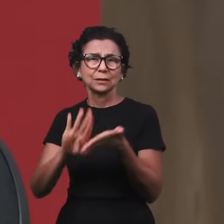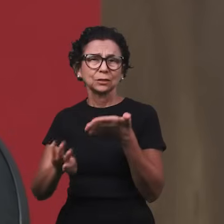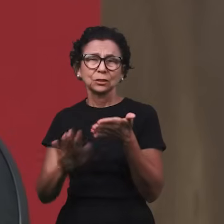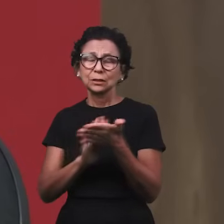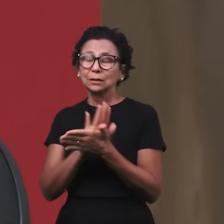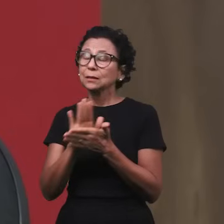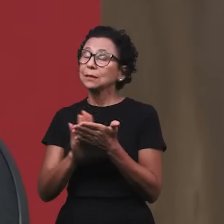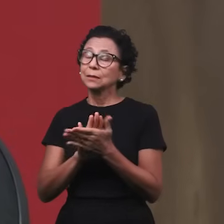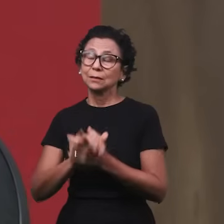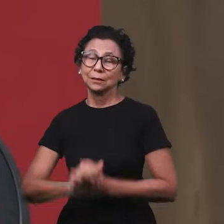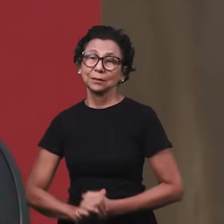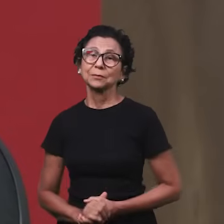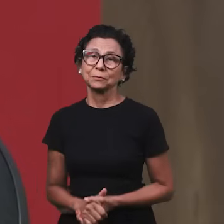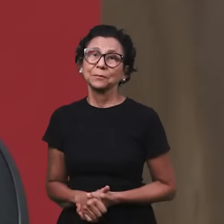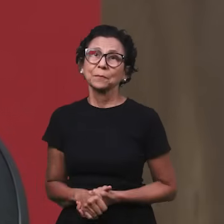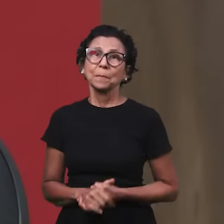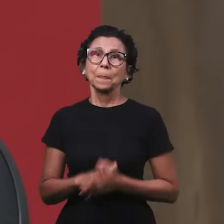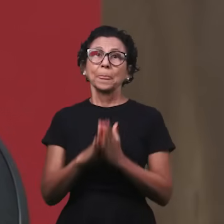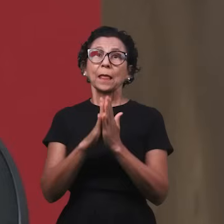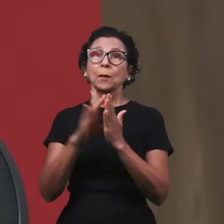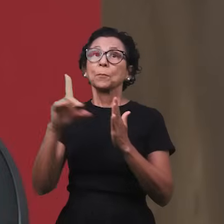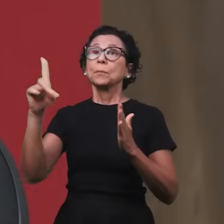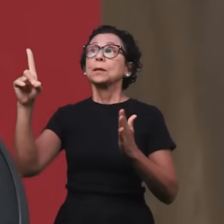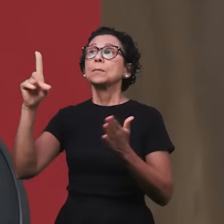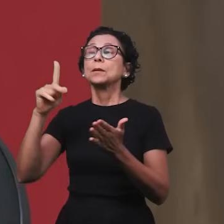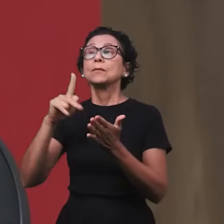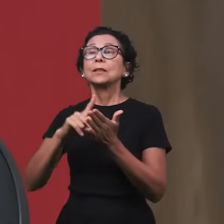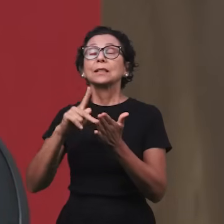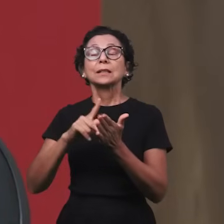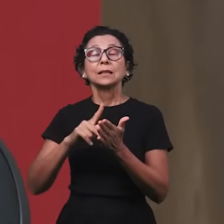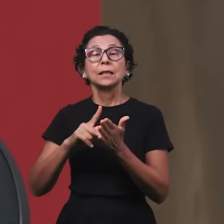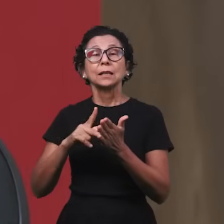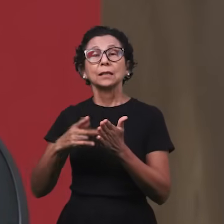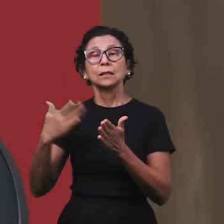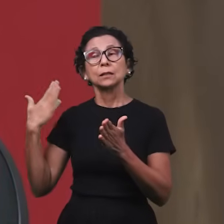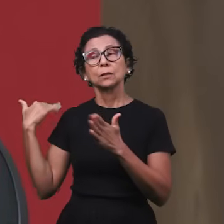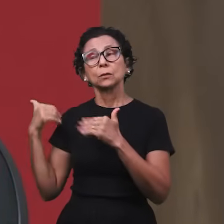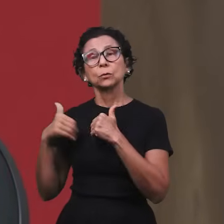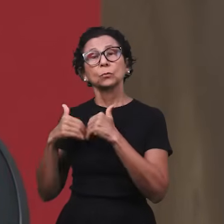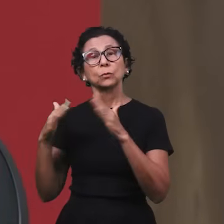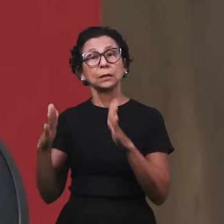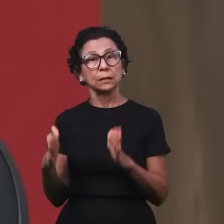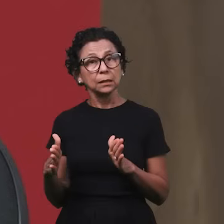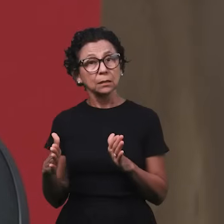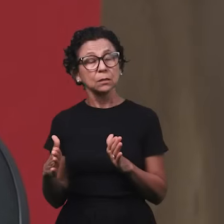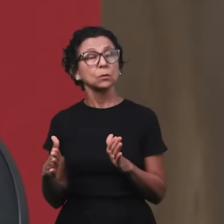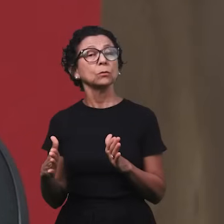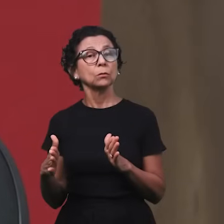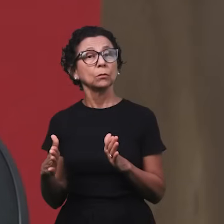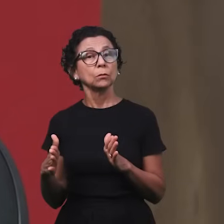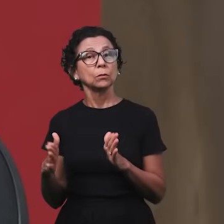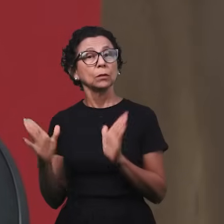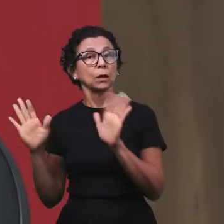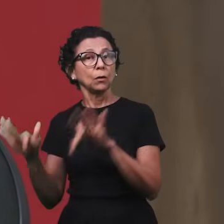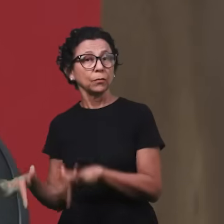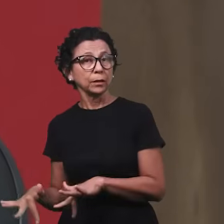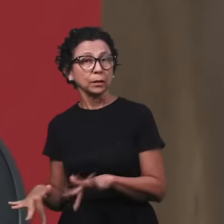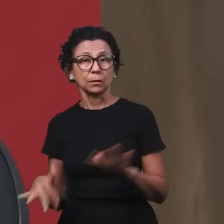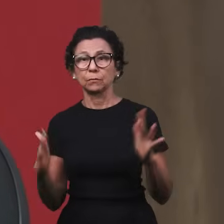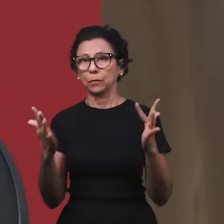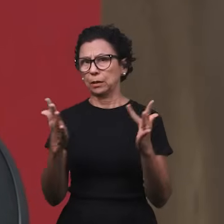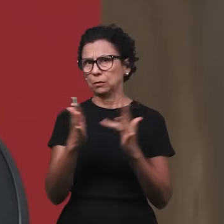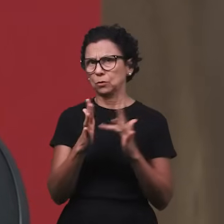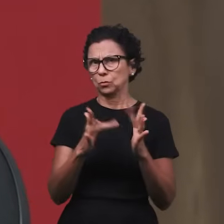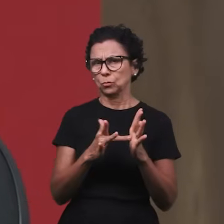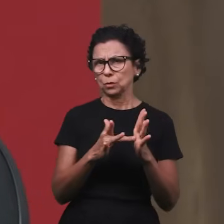do tempo. A palavra do Senhor ela é verdadeira no início até o fim. Né? O Senhor Jesus ele é o alfa e o